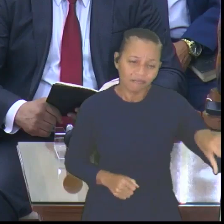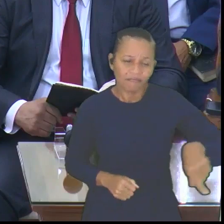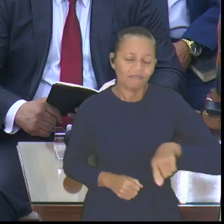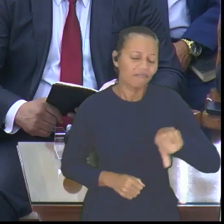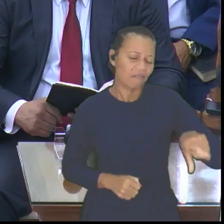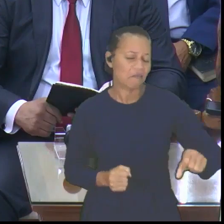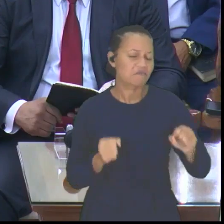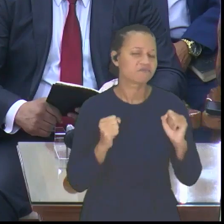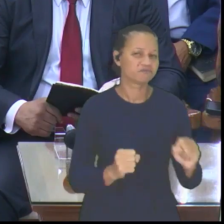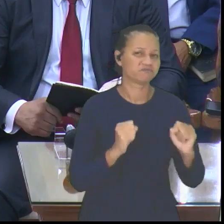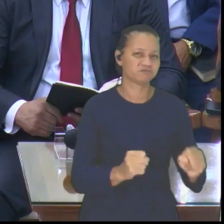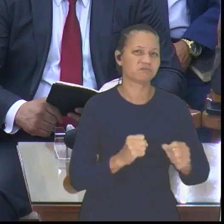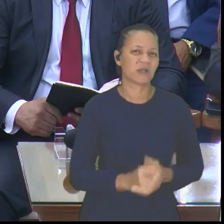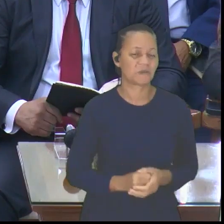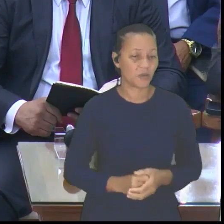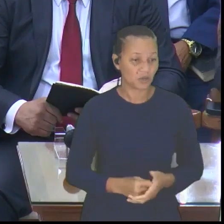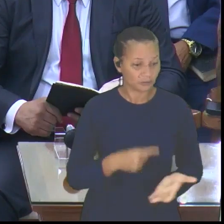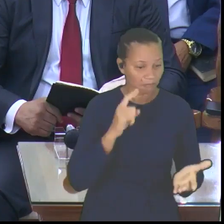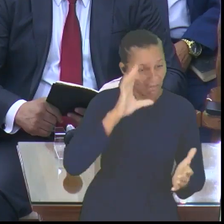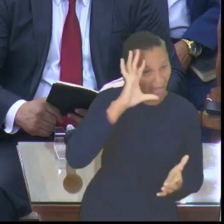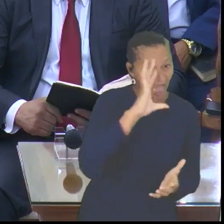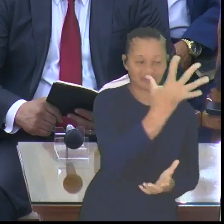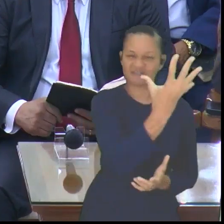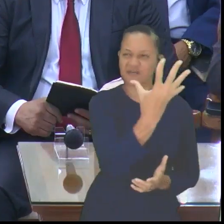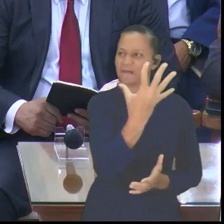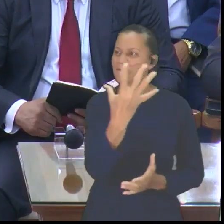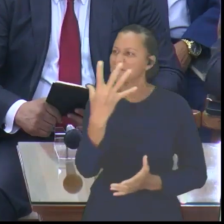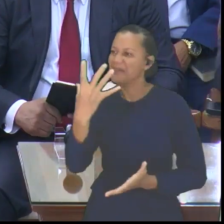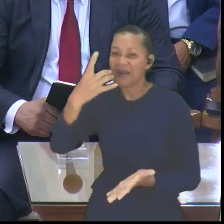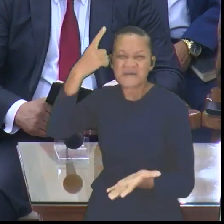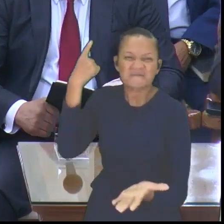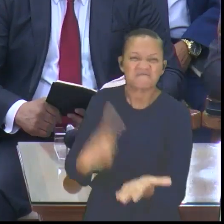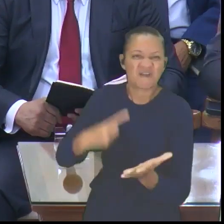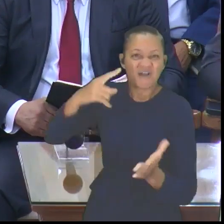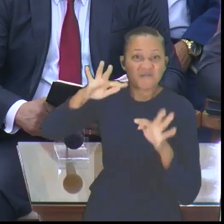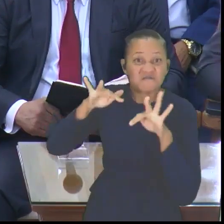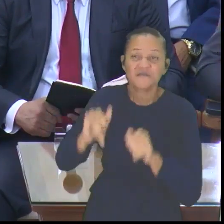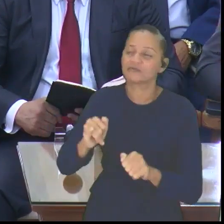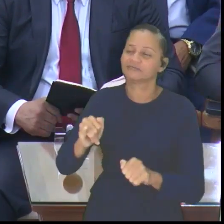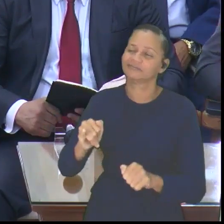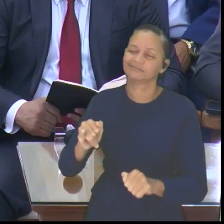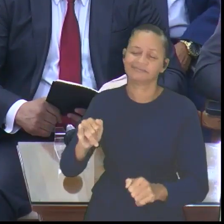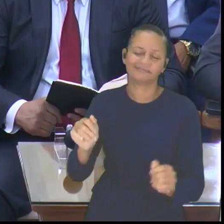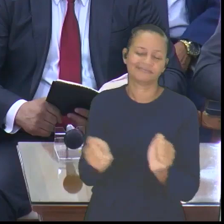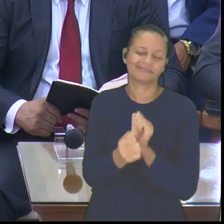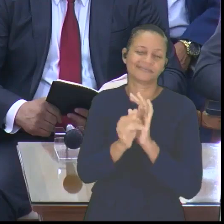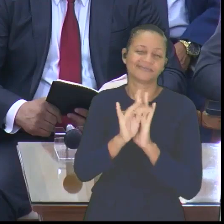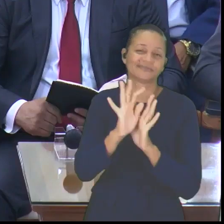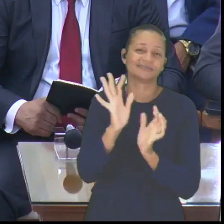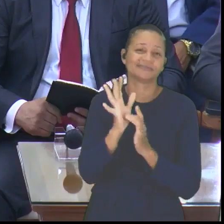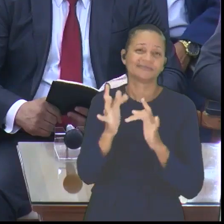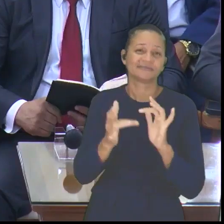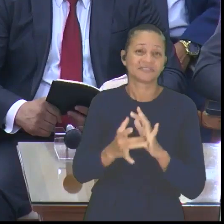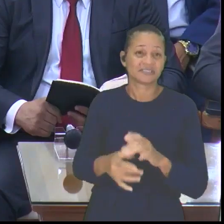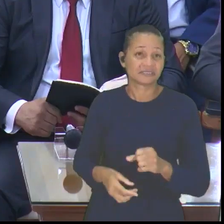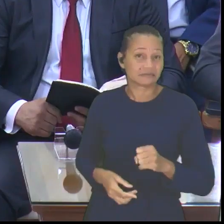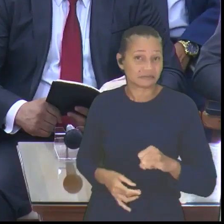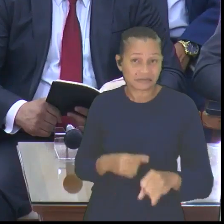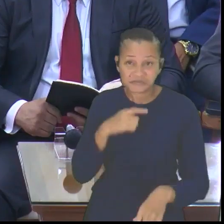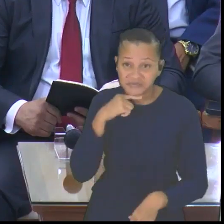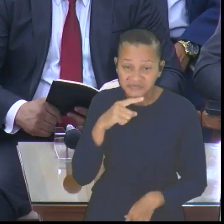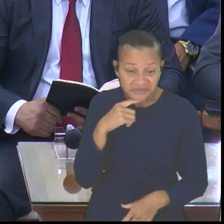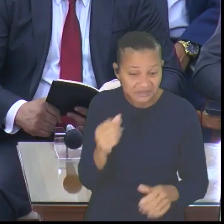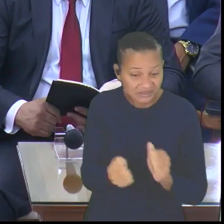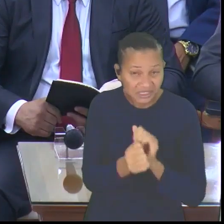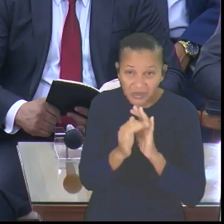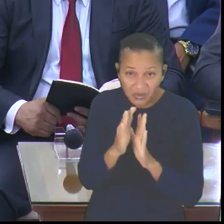feito, podem ter batido o martelo, mas a última palavra, Glória a Jesus. Se você não der glória, eu vou aí para lhe